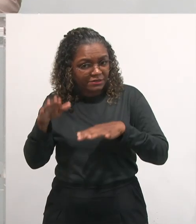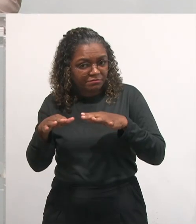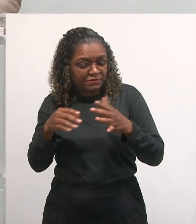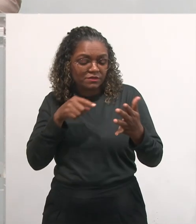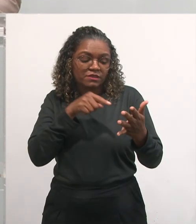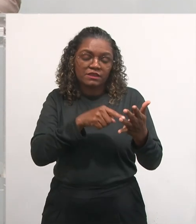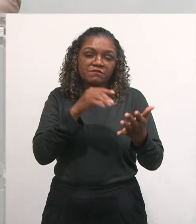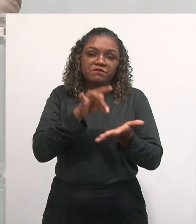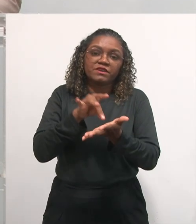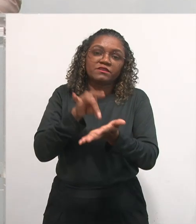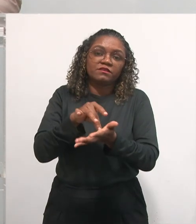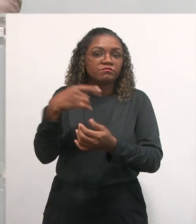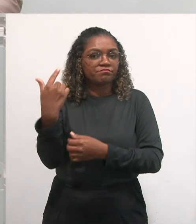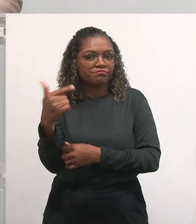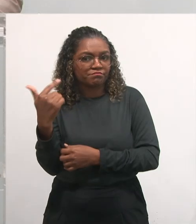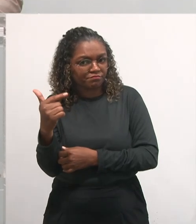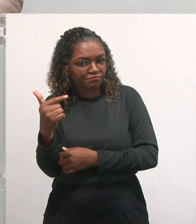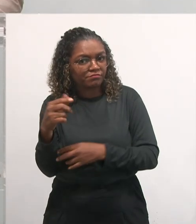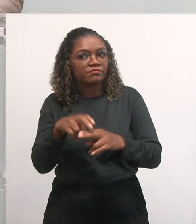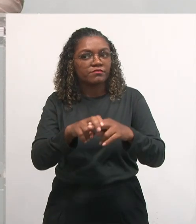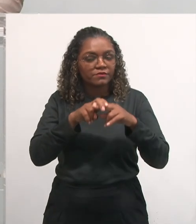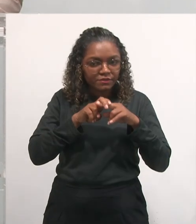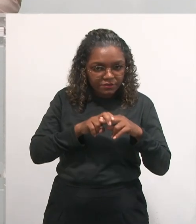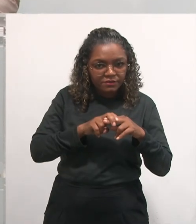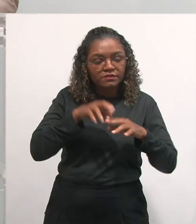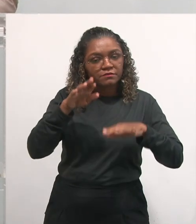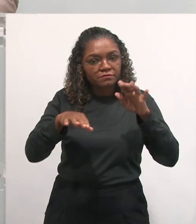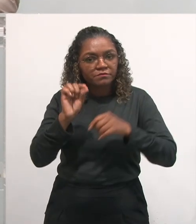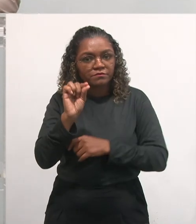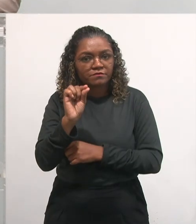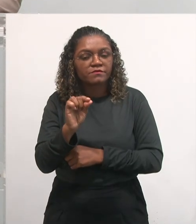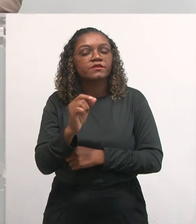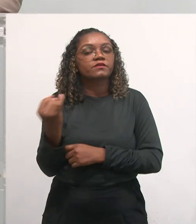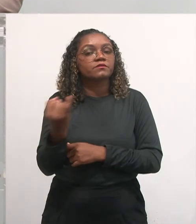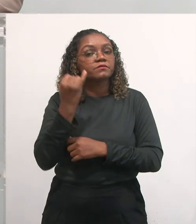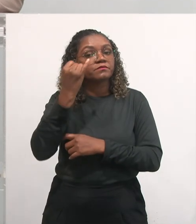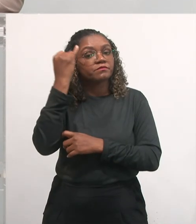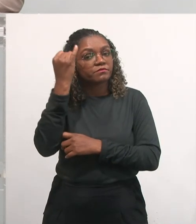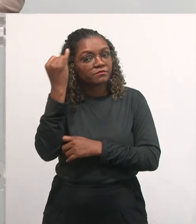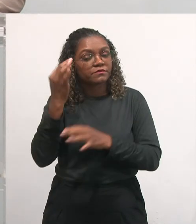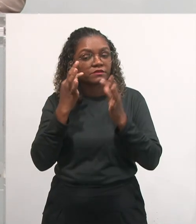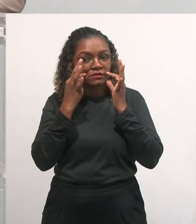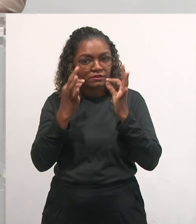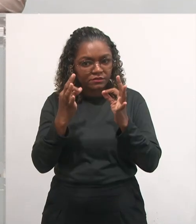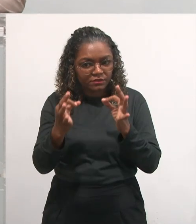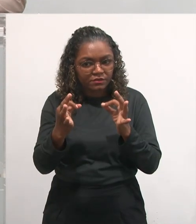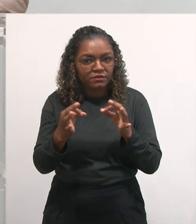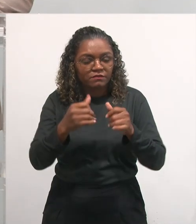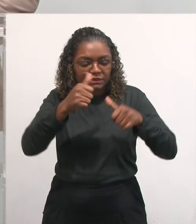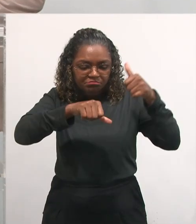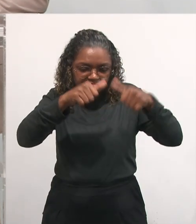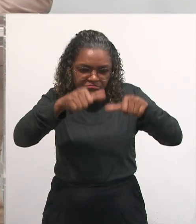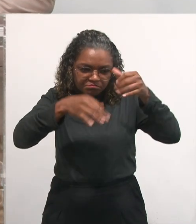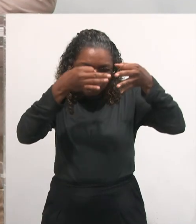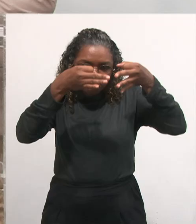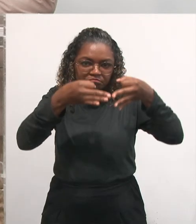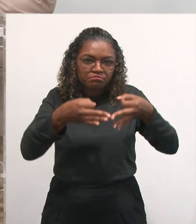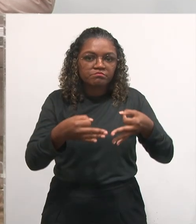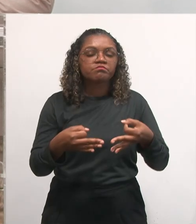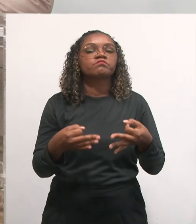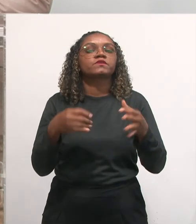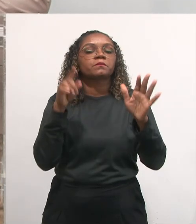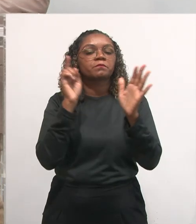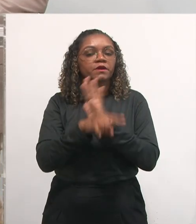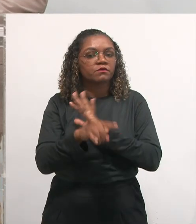é verdade, entendeu? Então, às vezes é muito importante que você tenha esse critério, essa análise de fazer